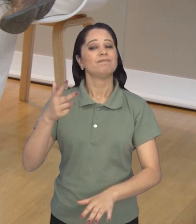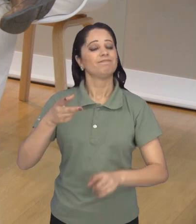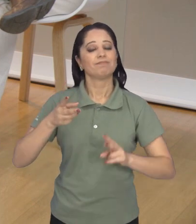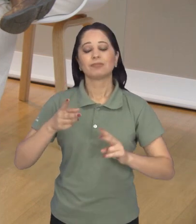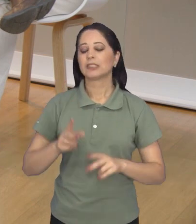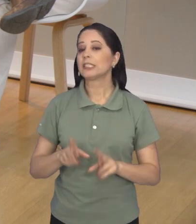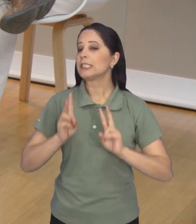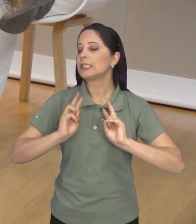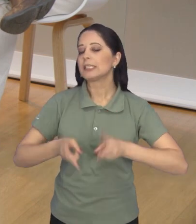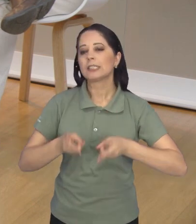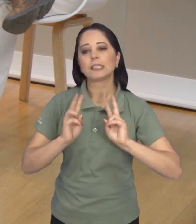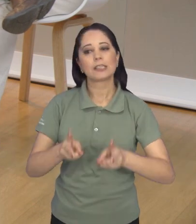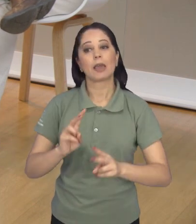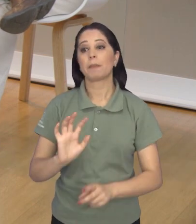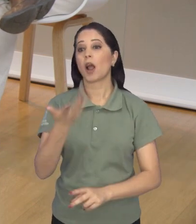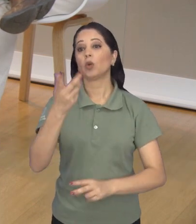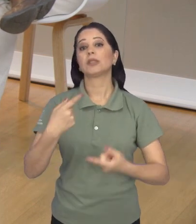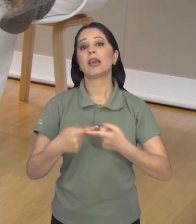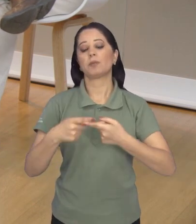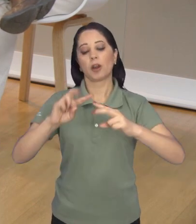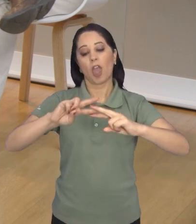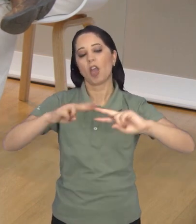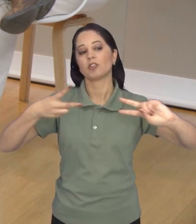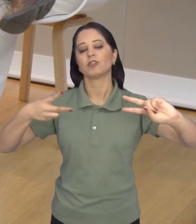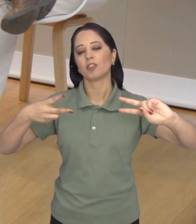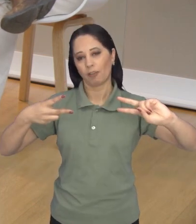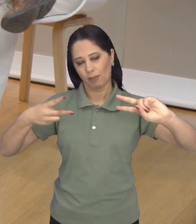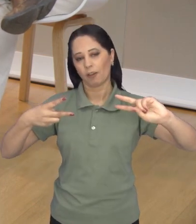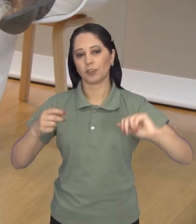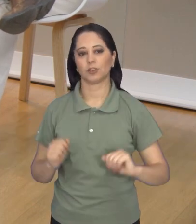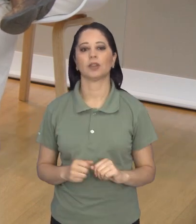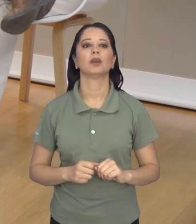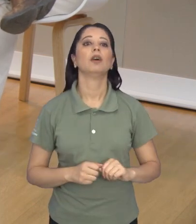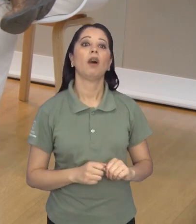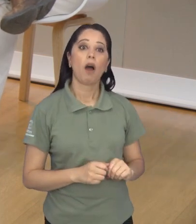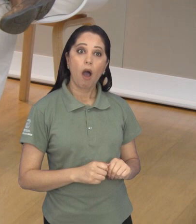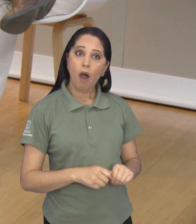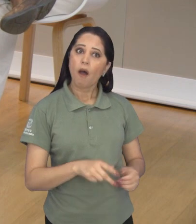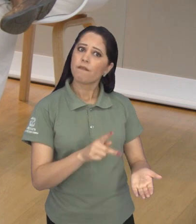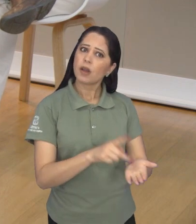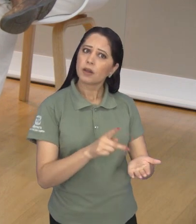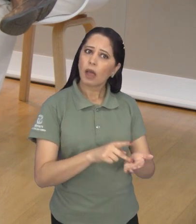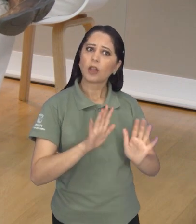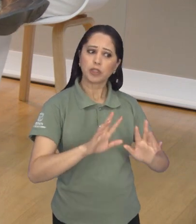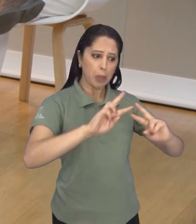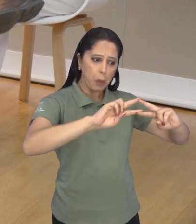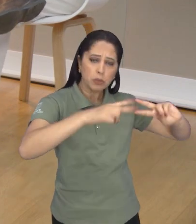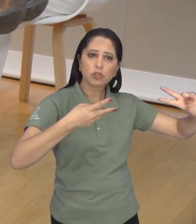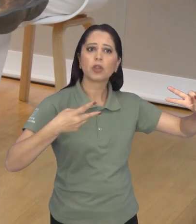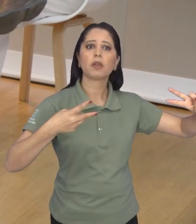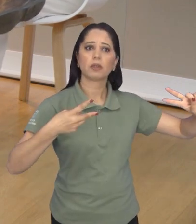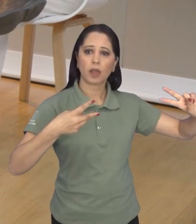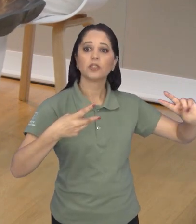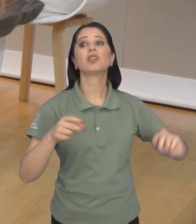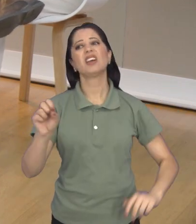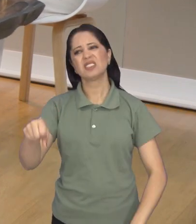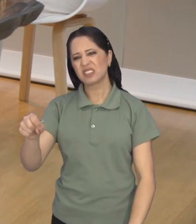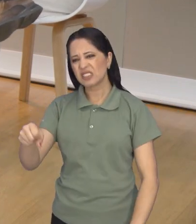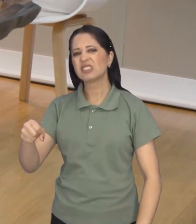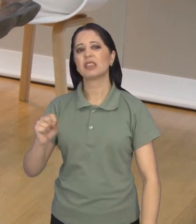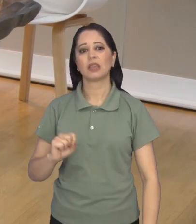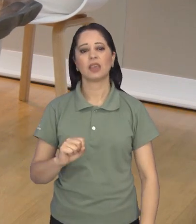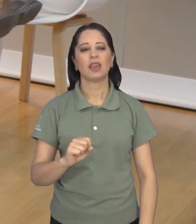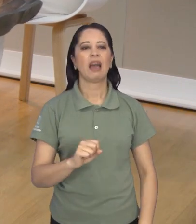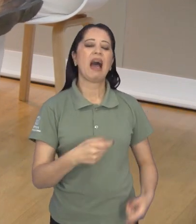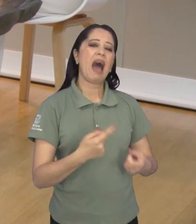mais dominantes na genética hereditária, tique. A gente herda, geralmente, ali do ambiente, tique, né? Sim, pega uma, a gente acha, pode falar